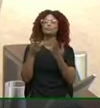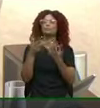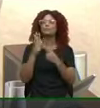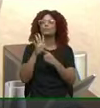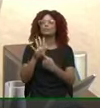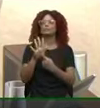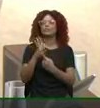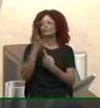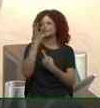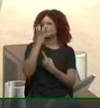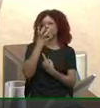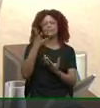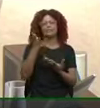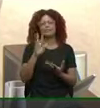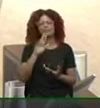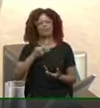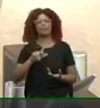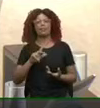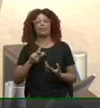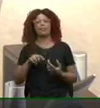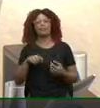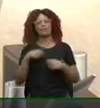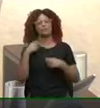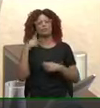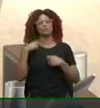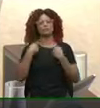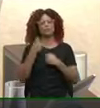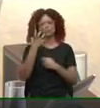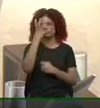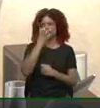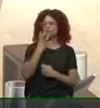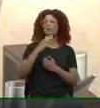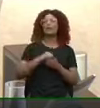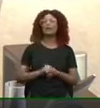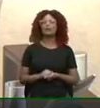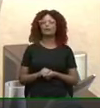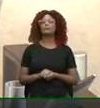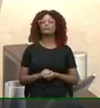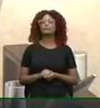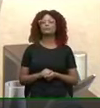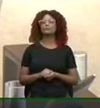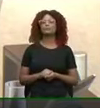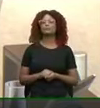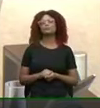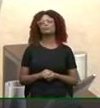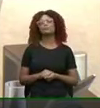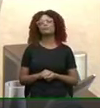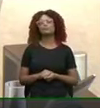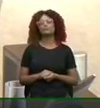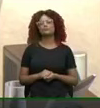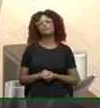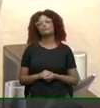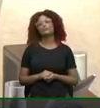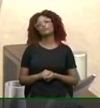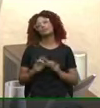ser sério, e o político tem que passar a imagem de ser sério. Então, esse também foi uma questão. E com relação